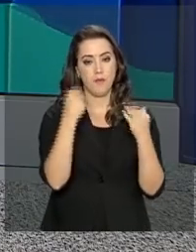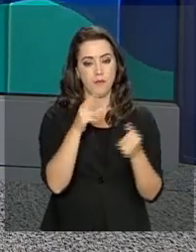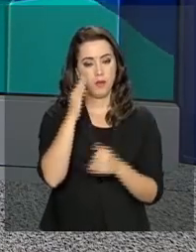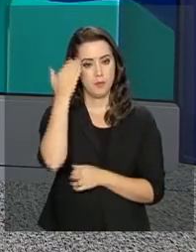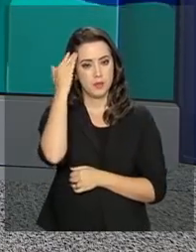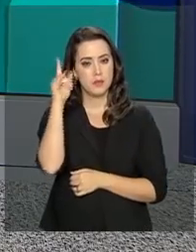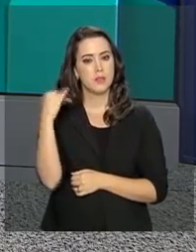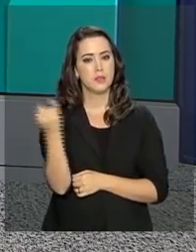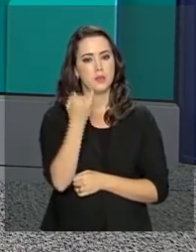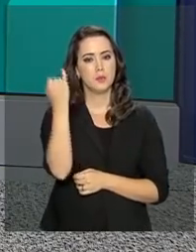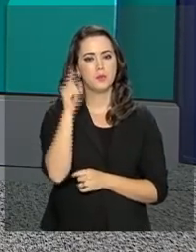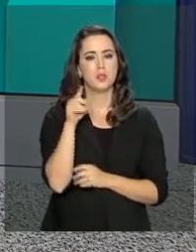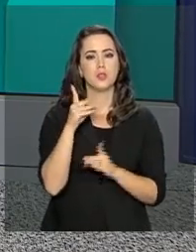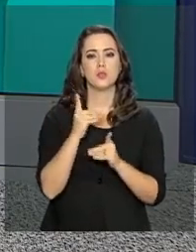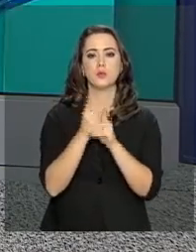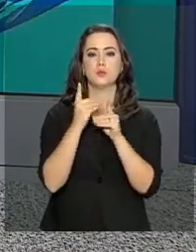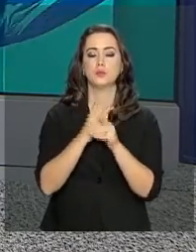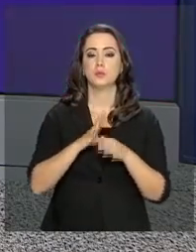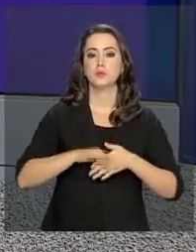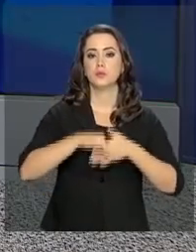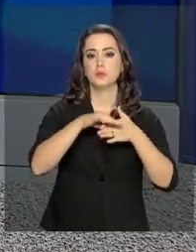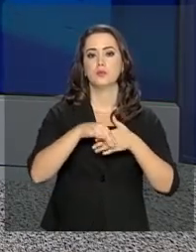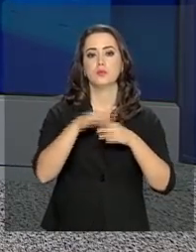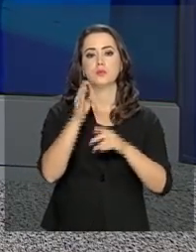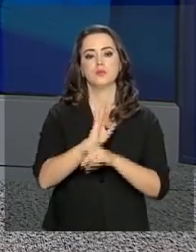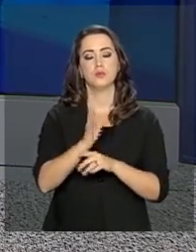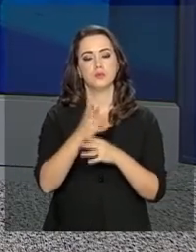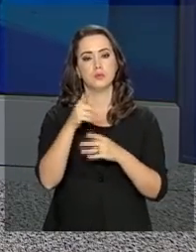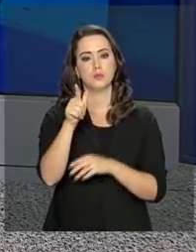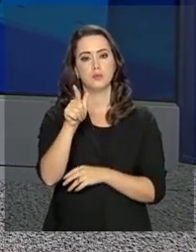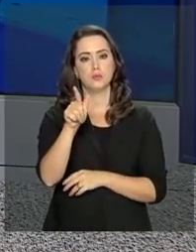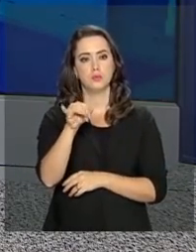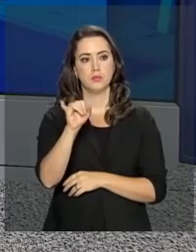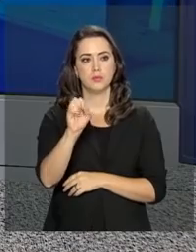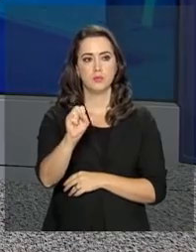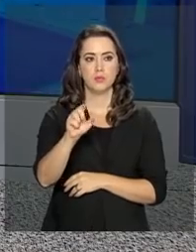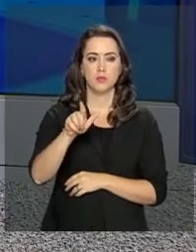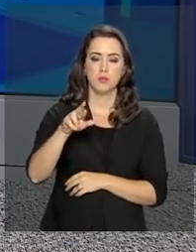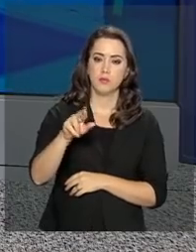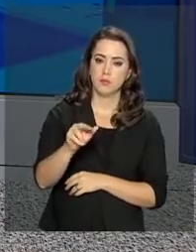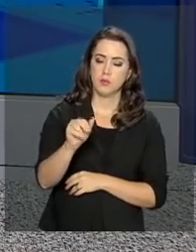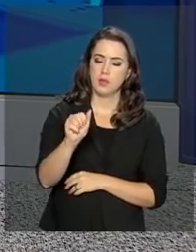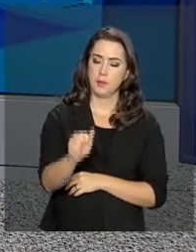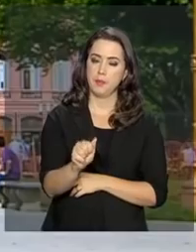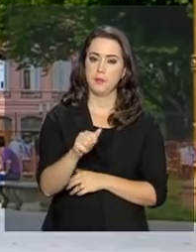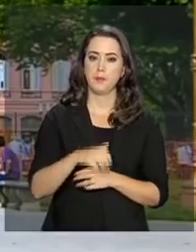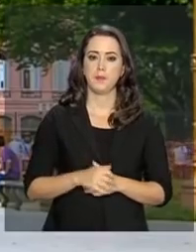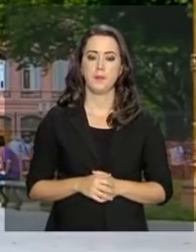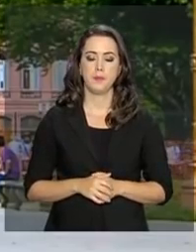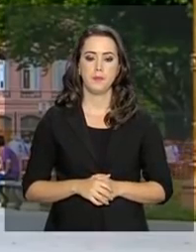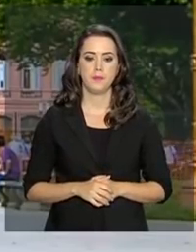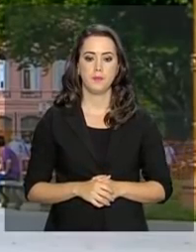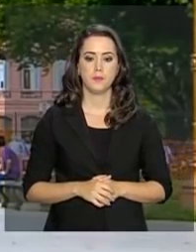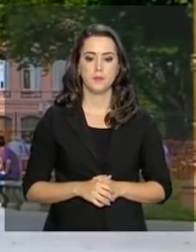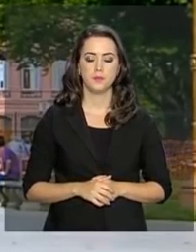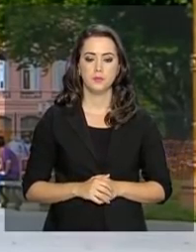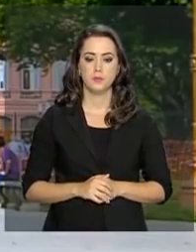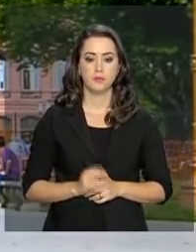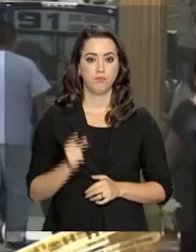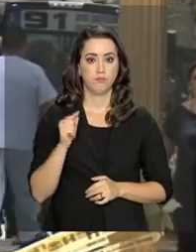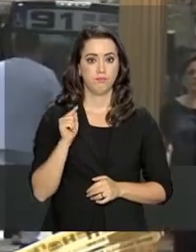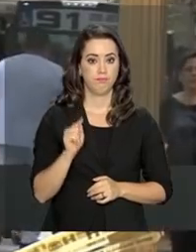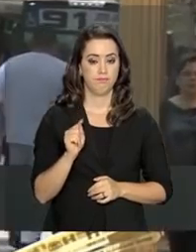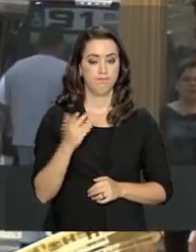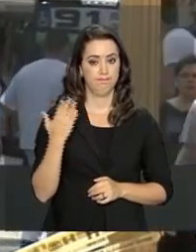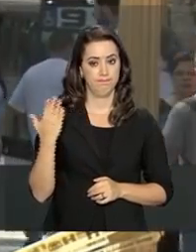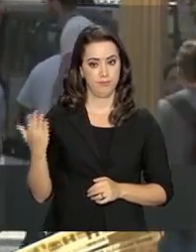entender a importância deste encontro de chefes de estado na reportagem de gabriela noronha a capital argentina